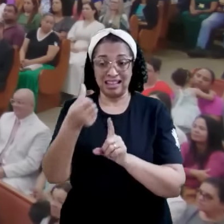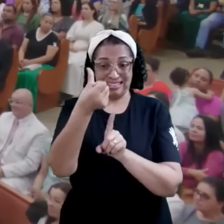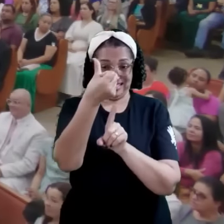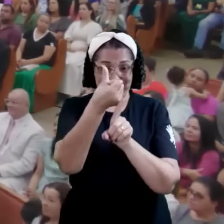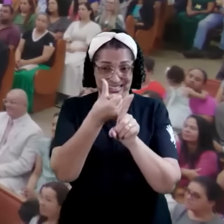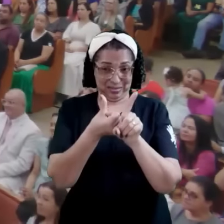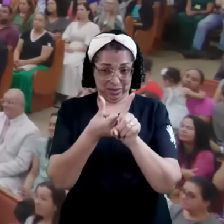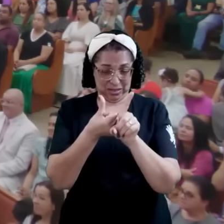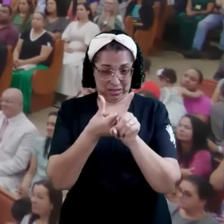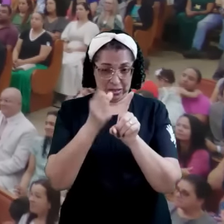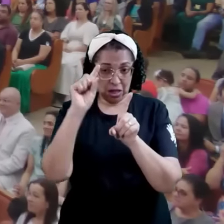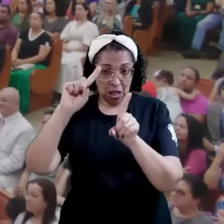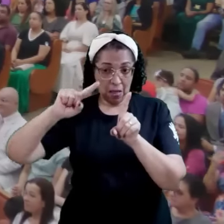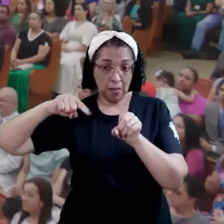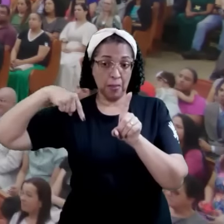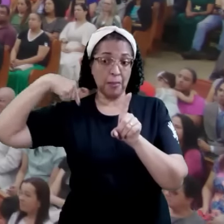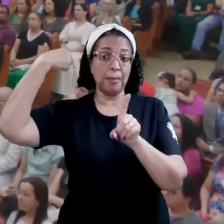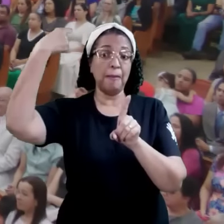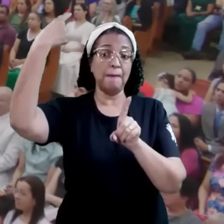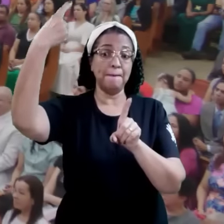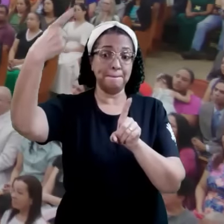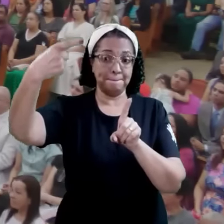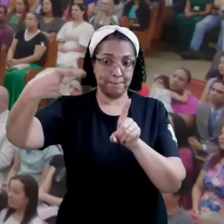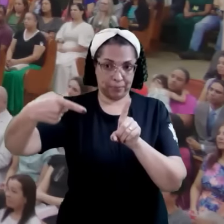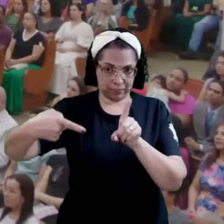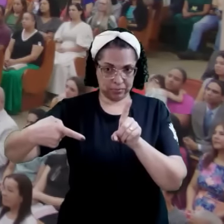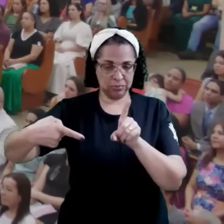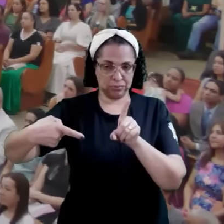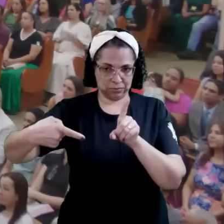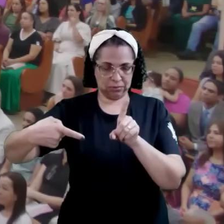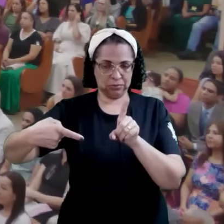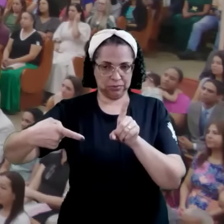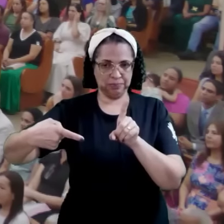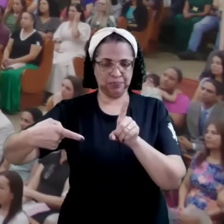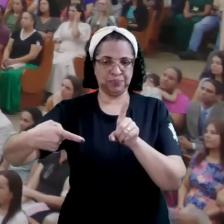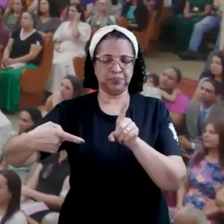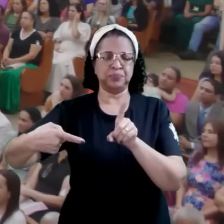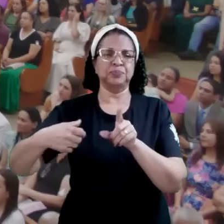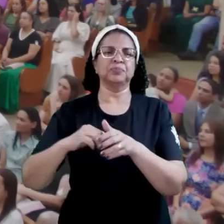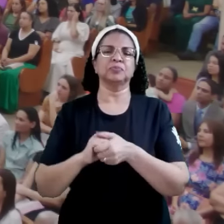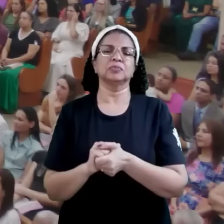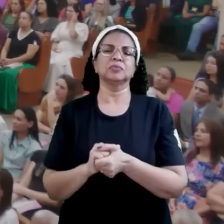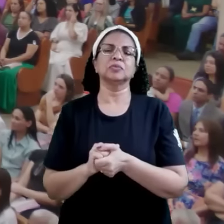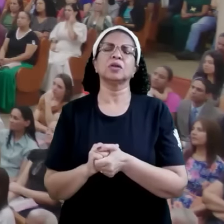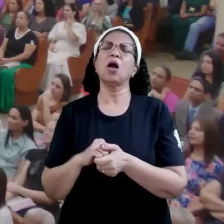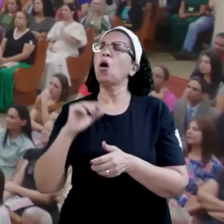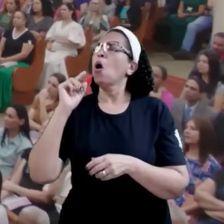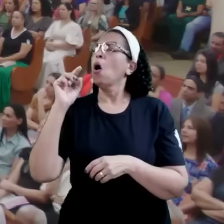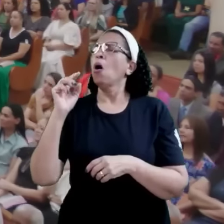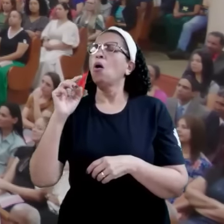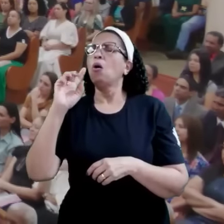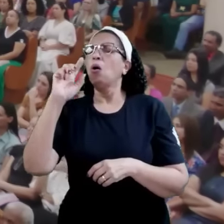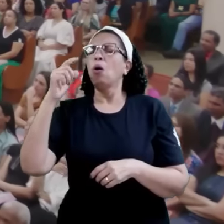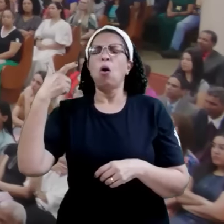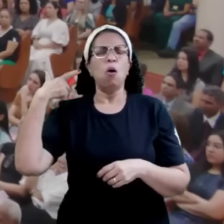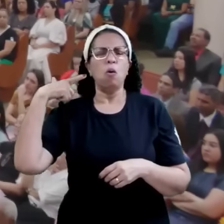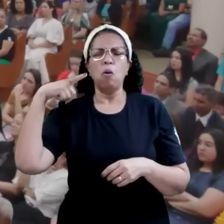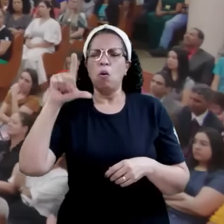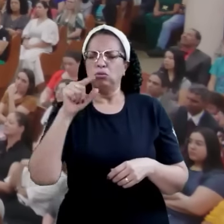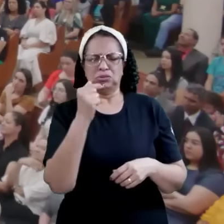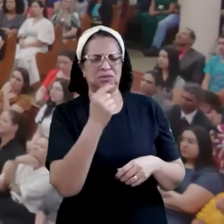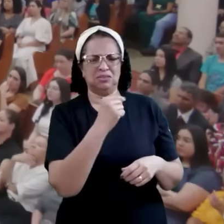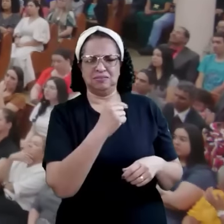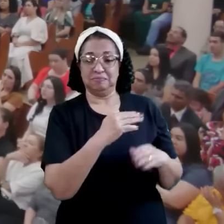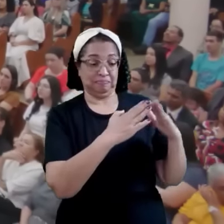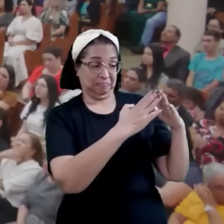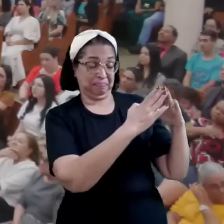última tarde da Bênção do ano do ano daquele ano do outro lado da zona leste Jardim grimalde aí eu